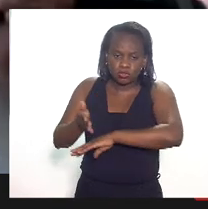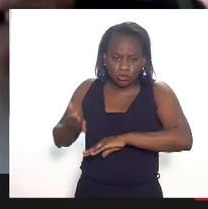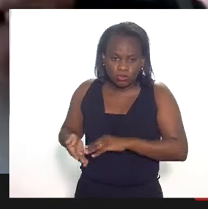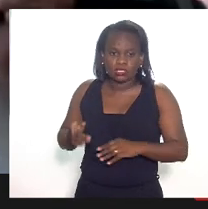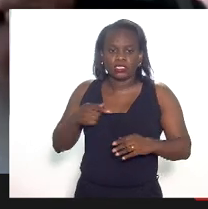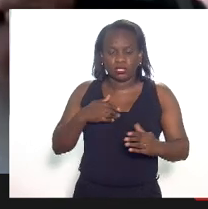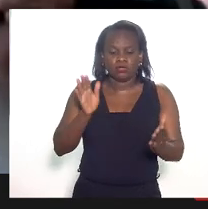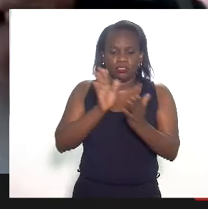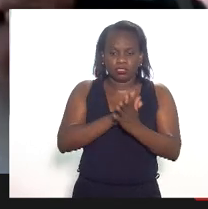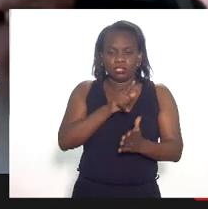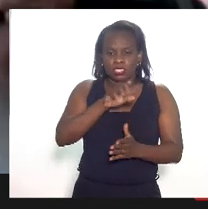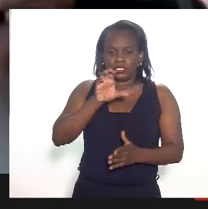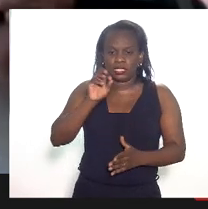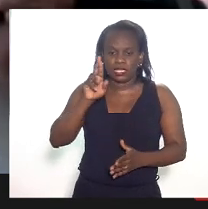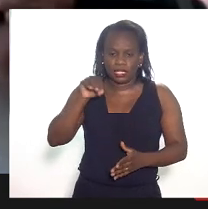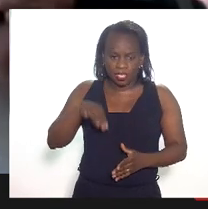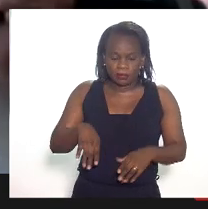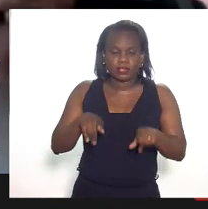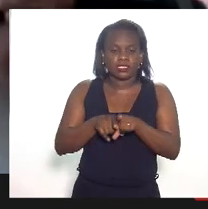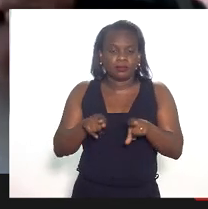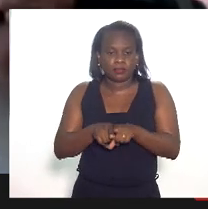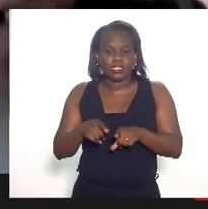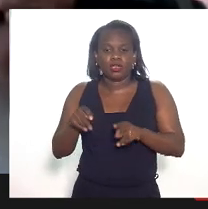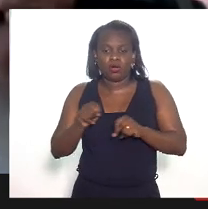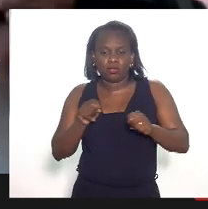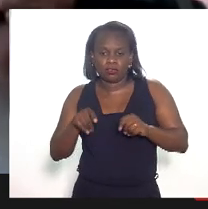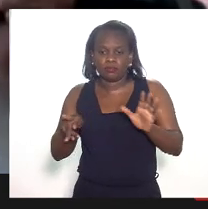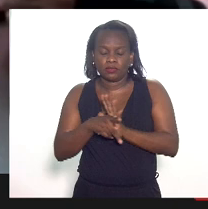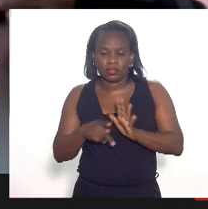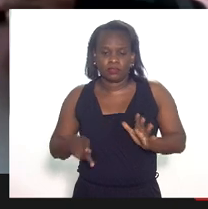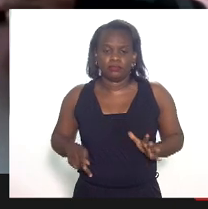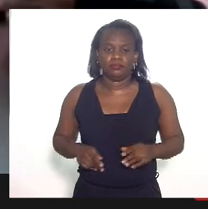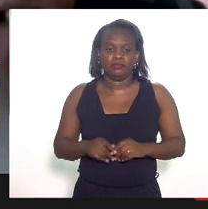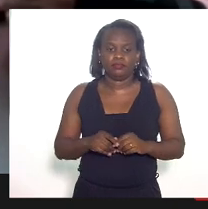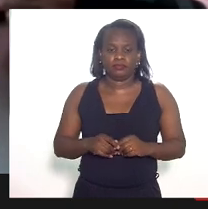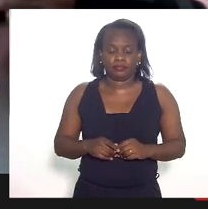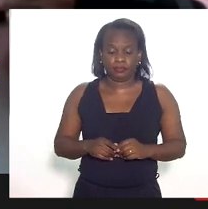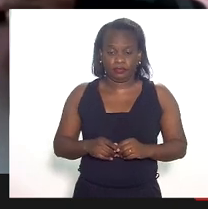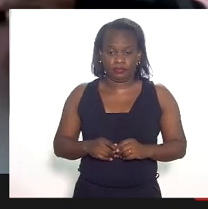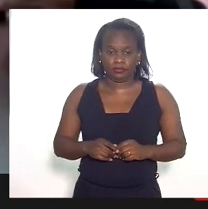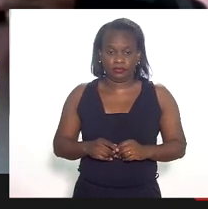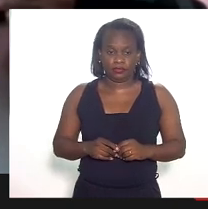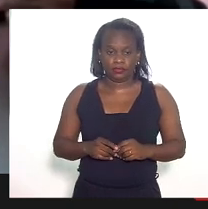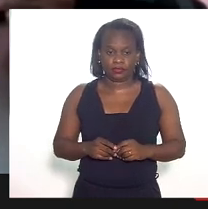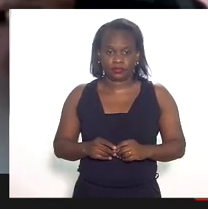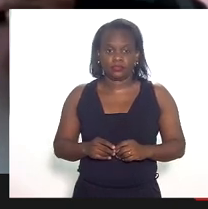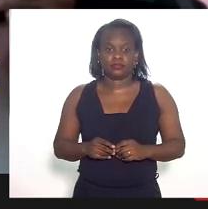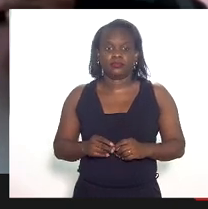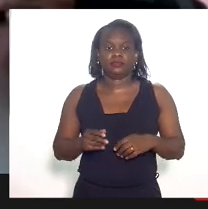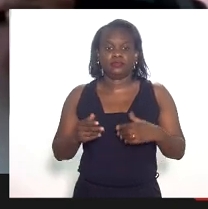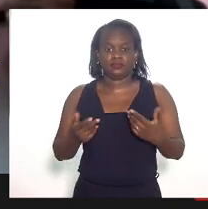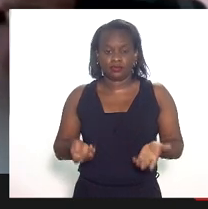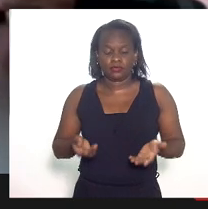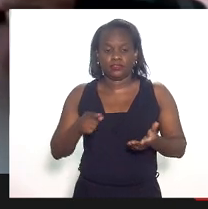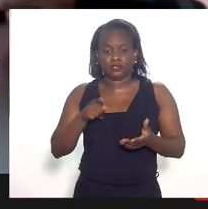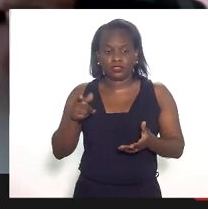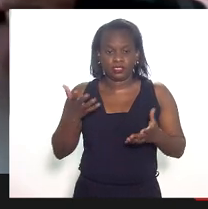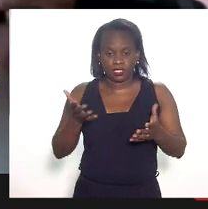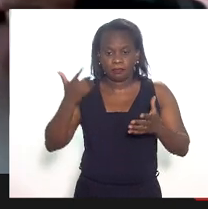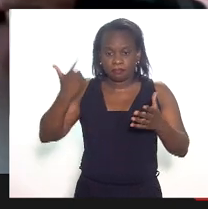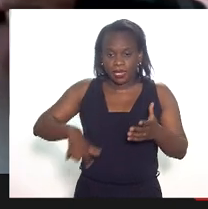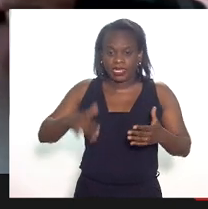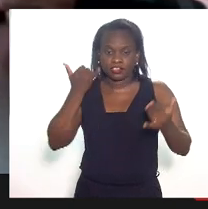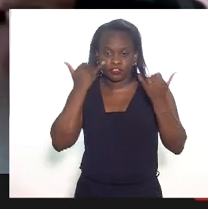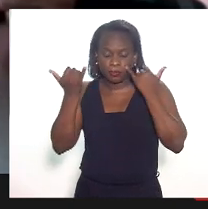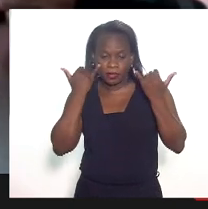que me reportar. Também aos órgãos de controle, também, nós estamos enviando. Bom, se os senhores quiserem uma hora de